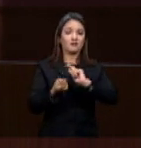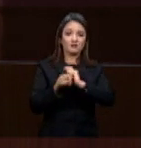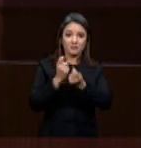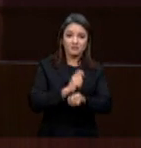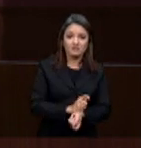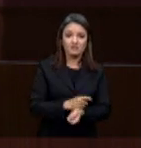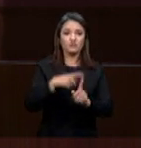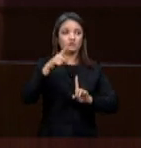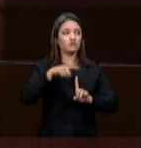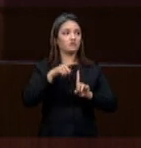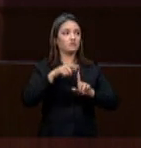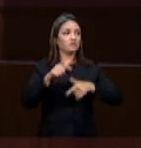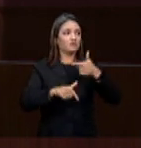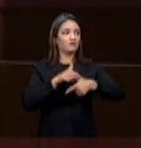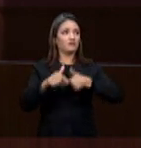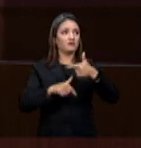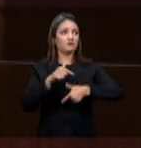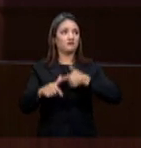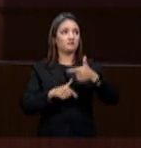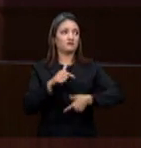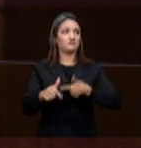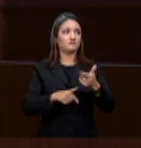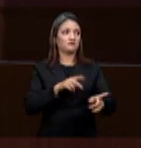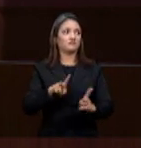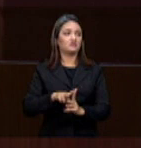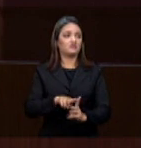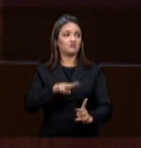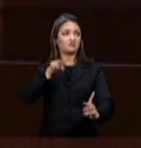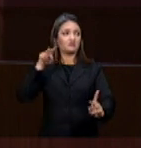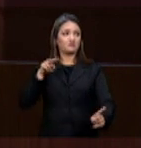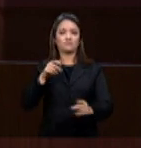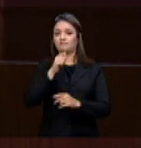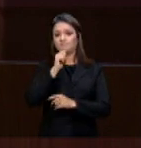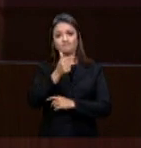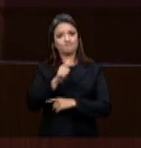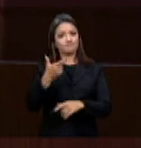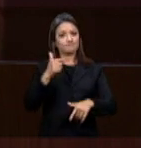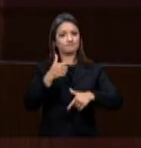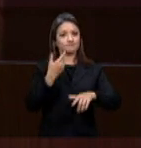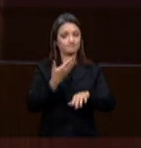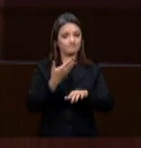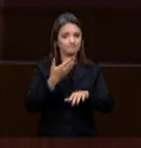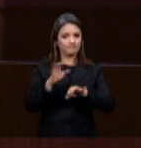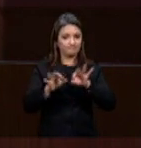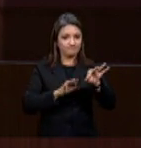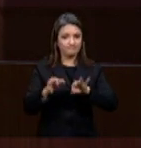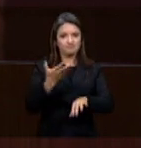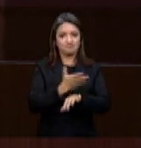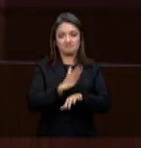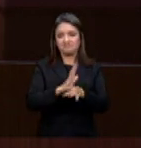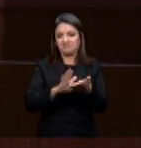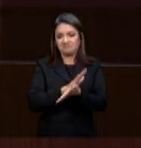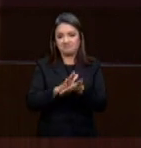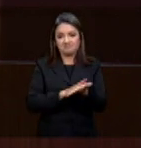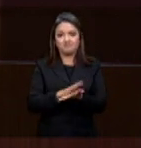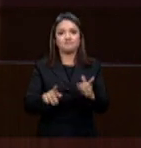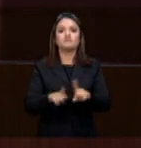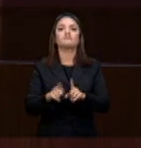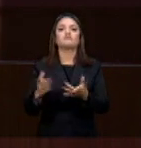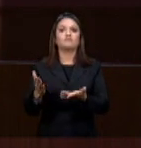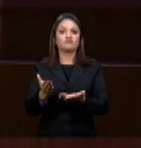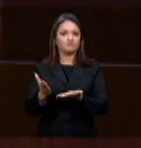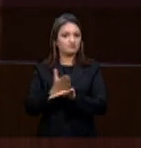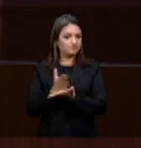modelo de trabalho remoto para o qual não foram Preparadas e não necessariamente tem ambientes domésticos também